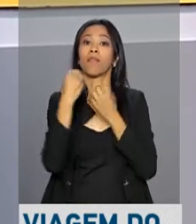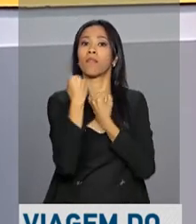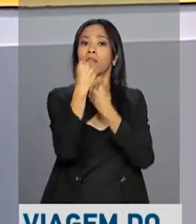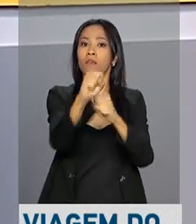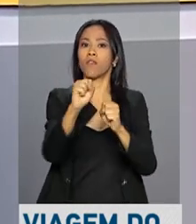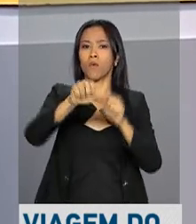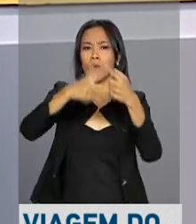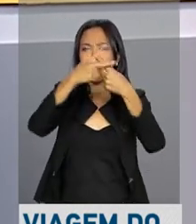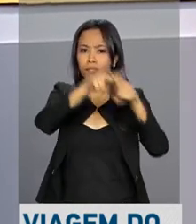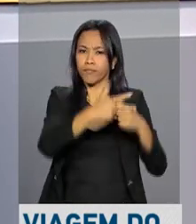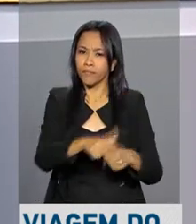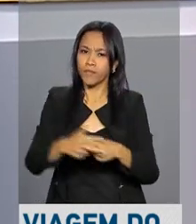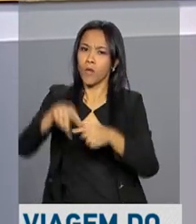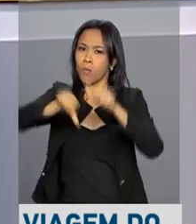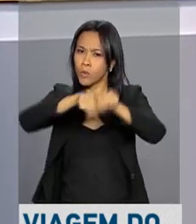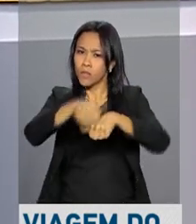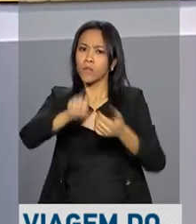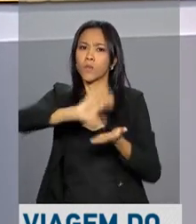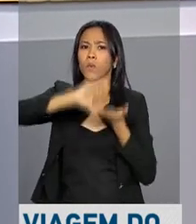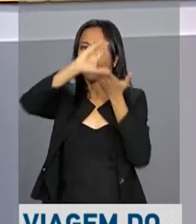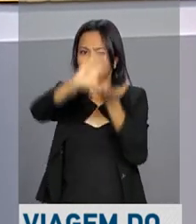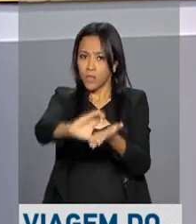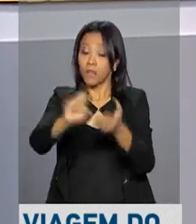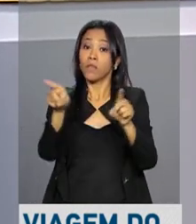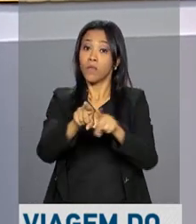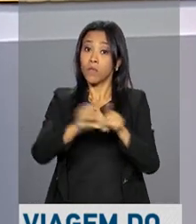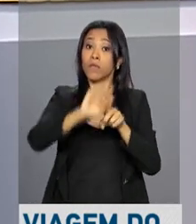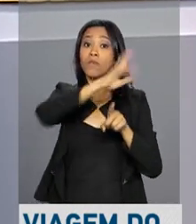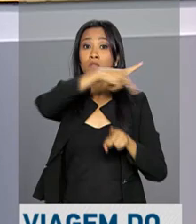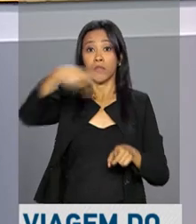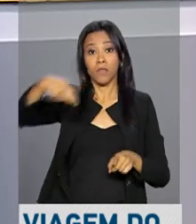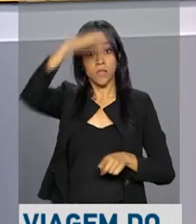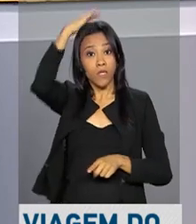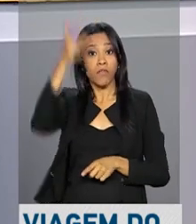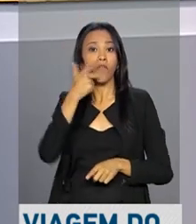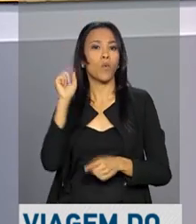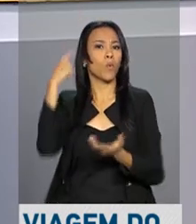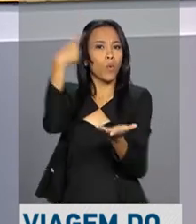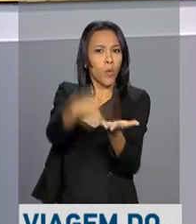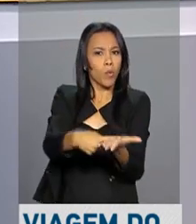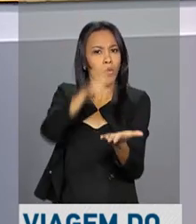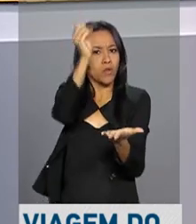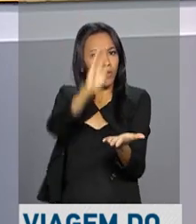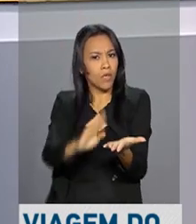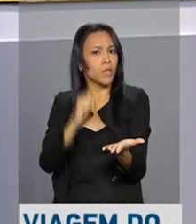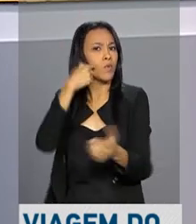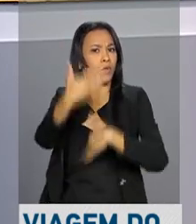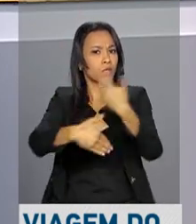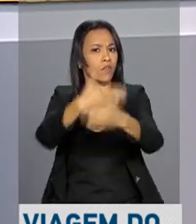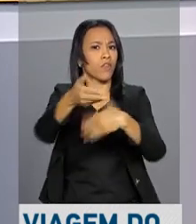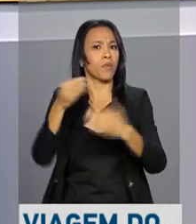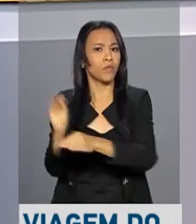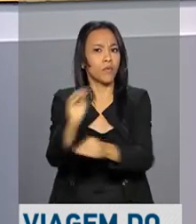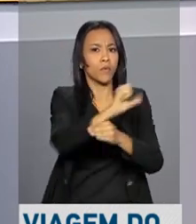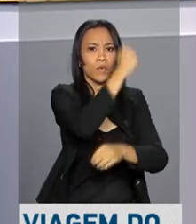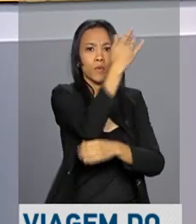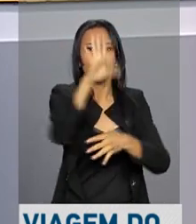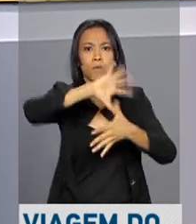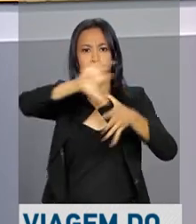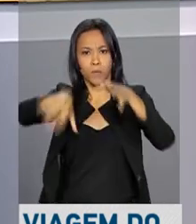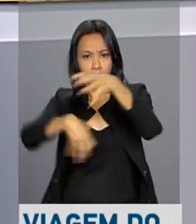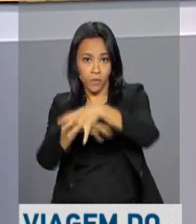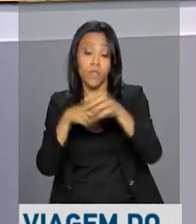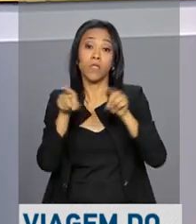do Conselho de Segurança das Nações Unidas. Michel Temer também falou sobre o compromisso brasileiro com o desenvolvimento sustentável e com